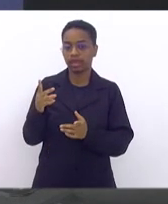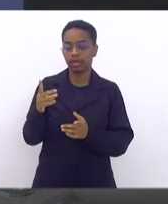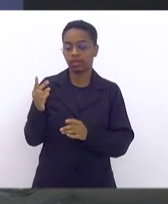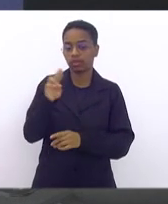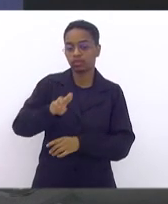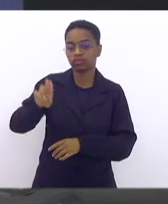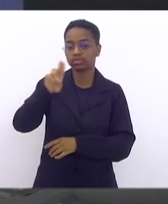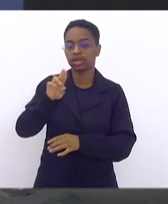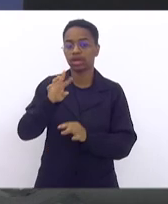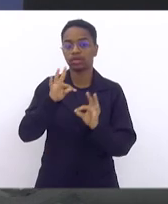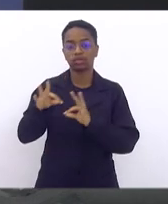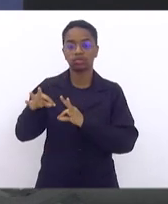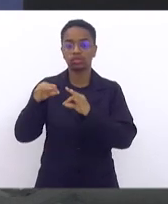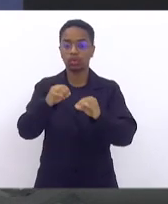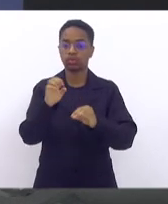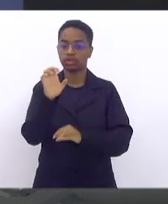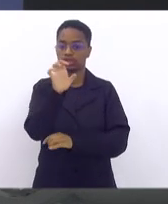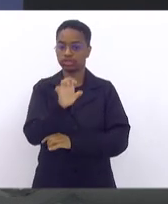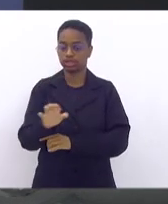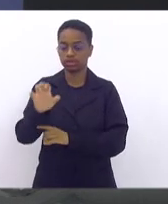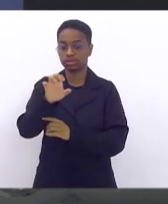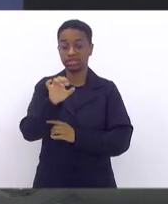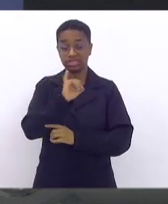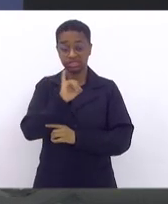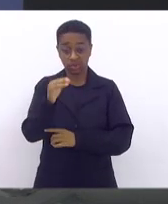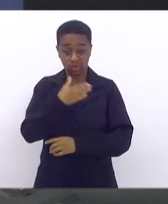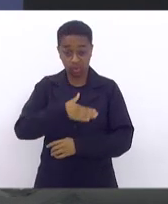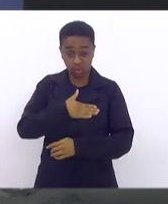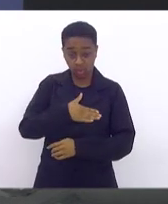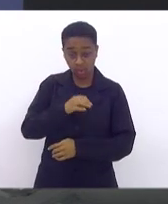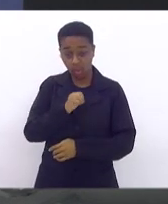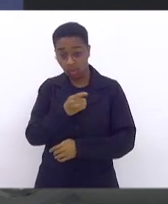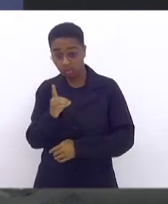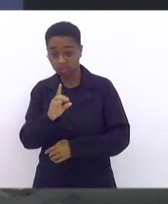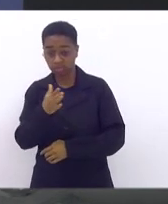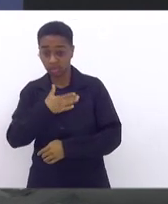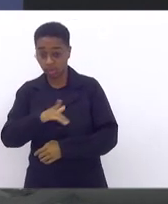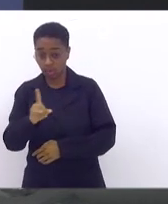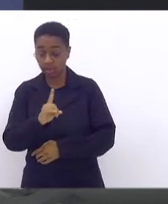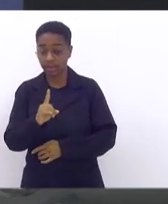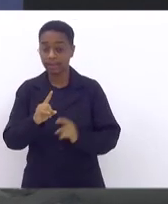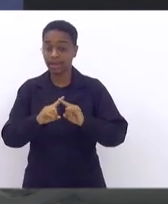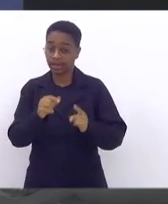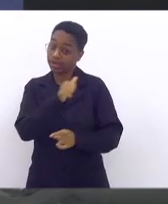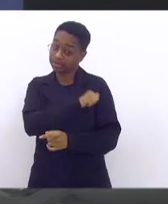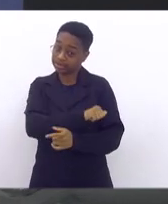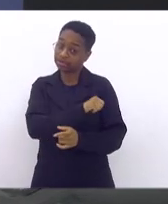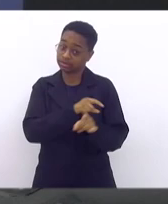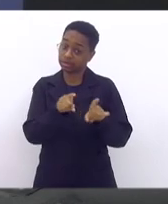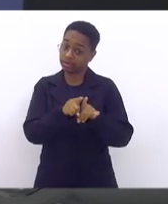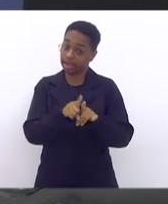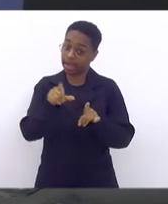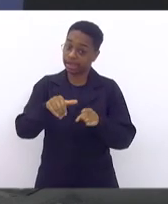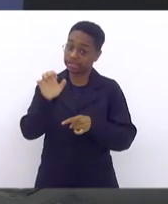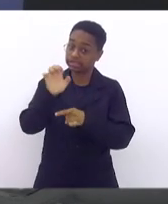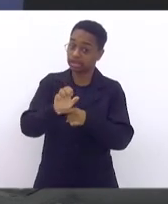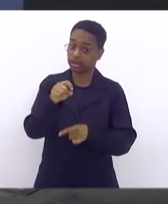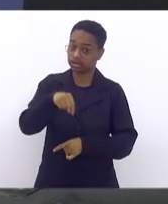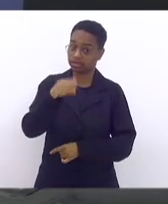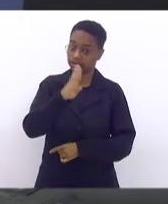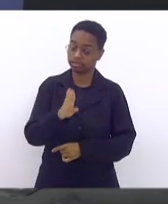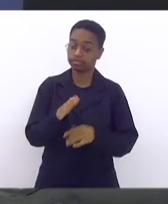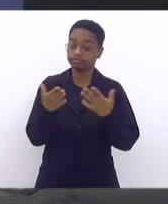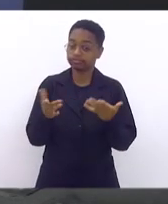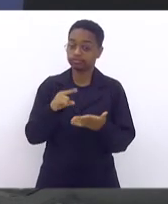brasileiros. Gostando ou não, o Rio de Janeiro é um dos estados brasileiros, né? Então, a gente não sabe